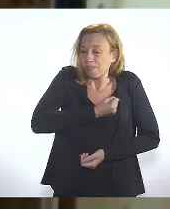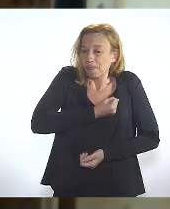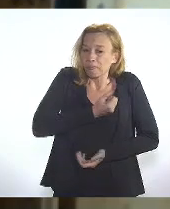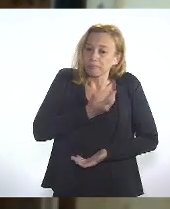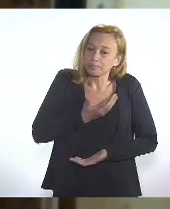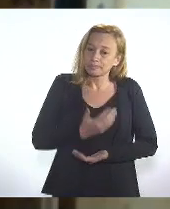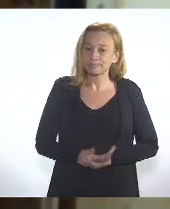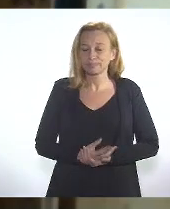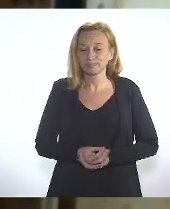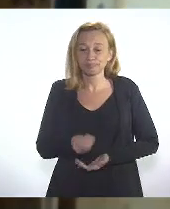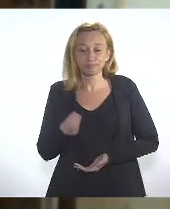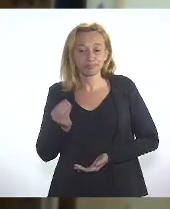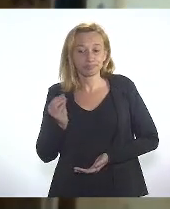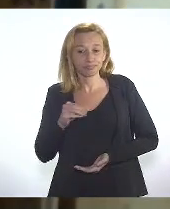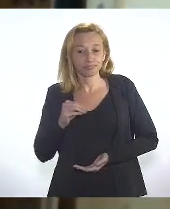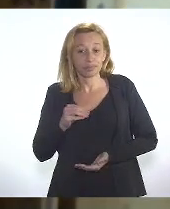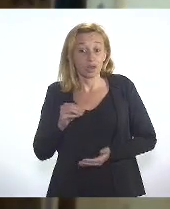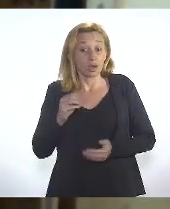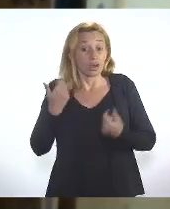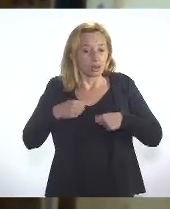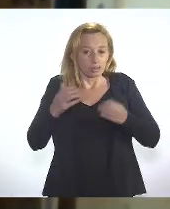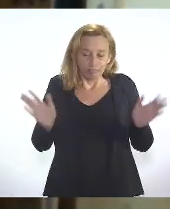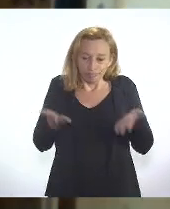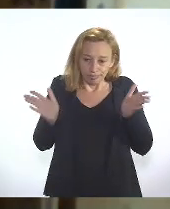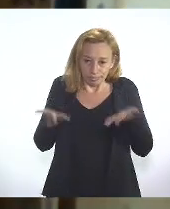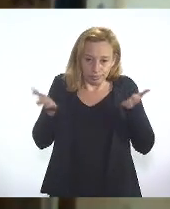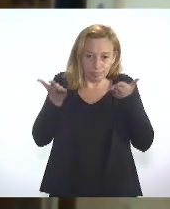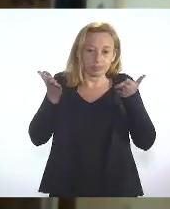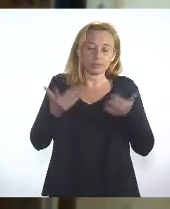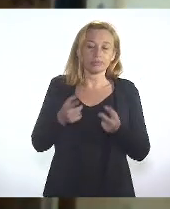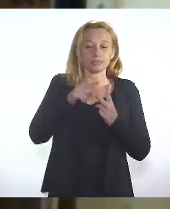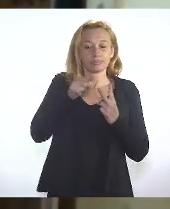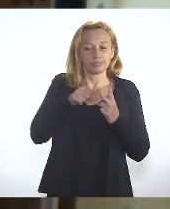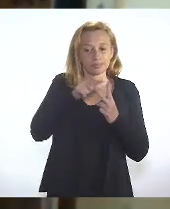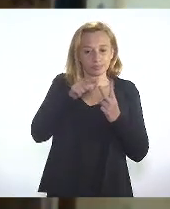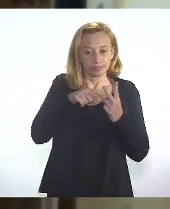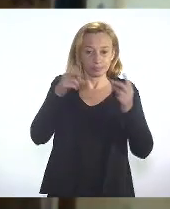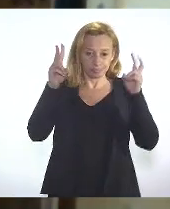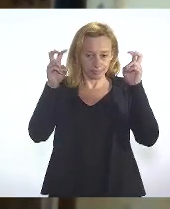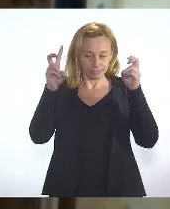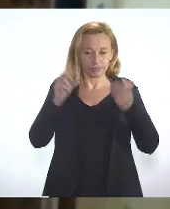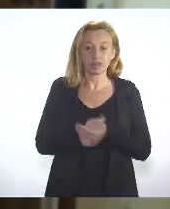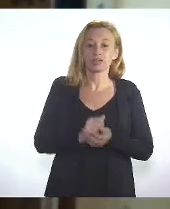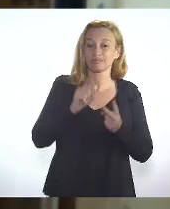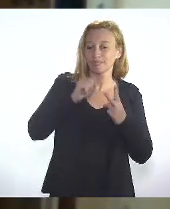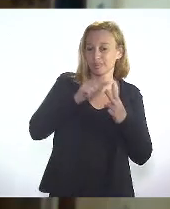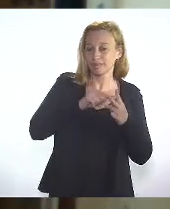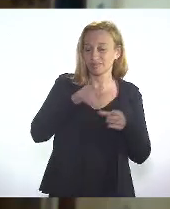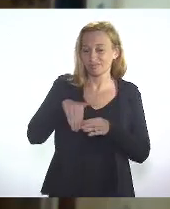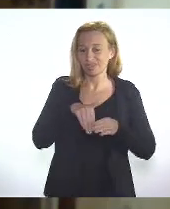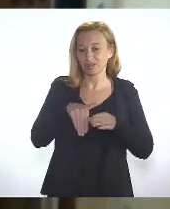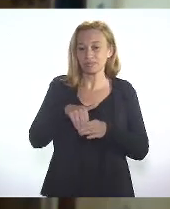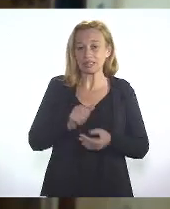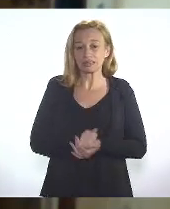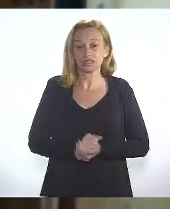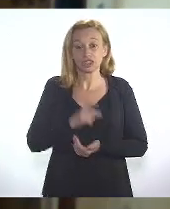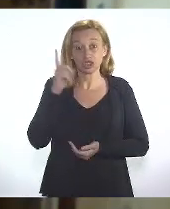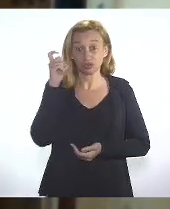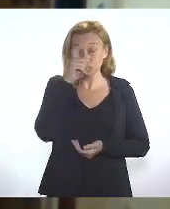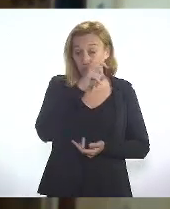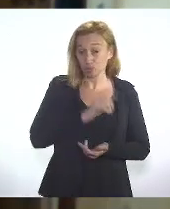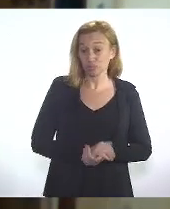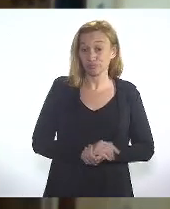defasados, né, a gente tem que insistir em 2 questões. Primeiro, é uma campanha maciça para